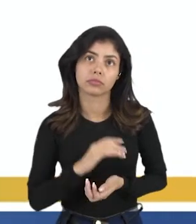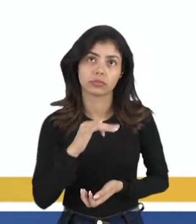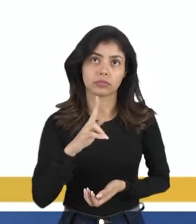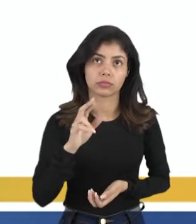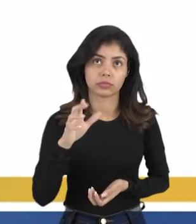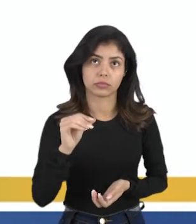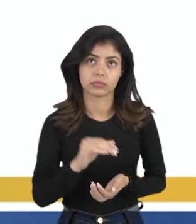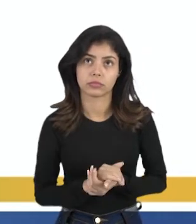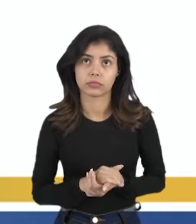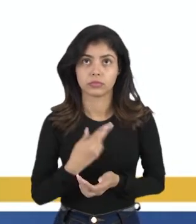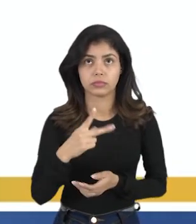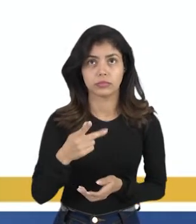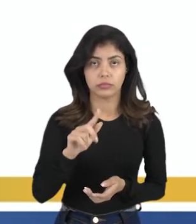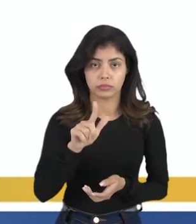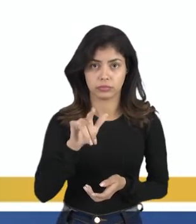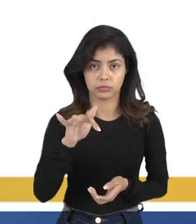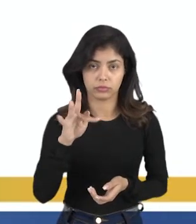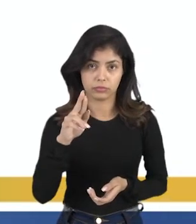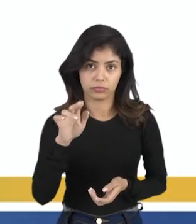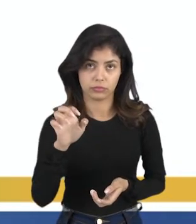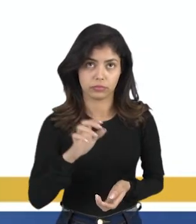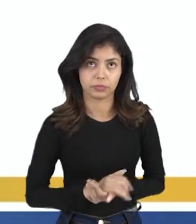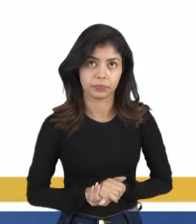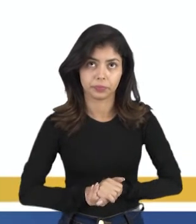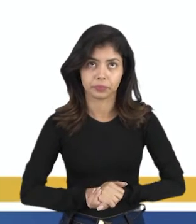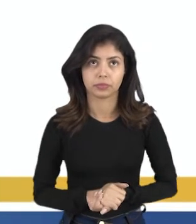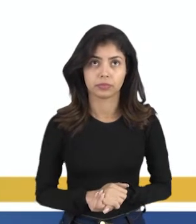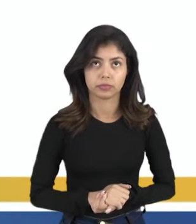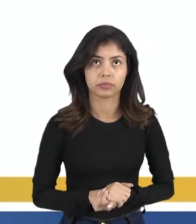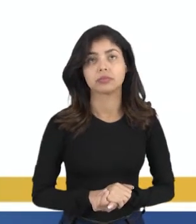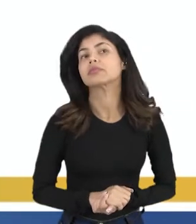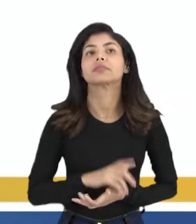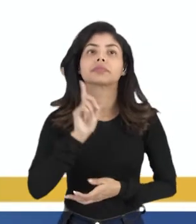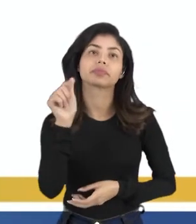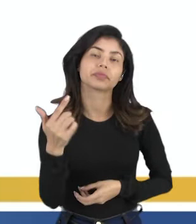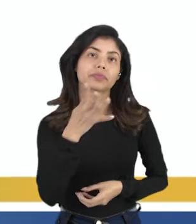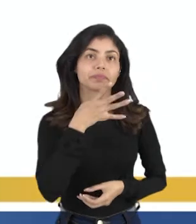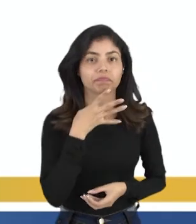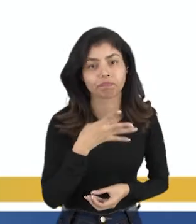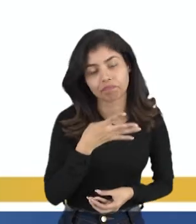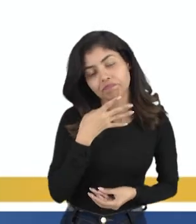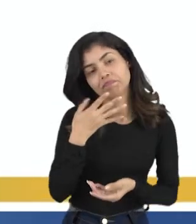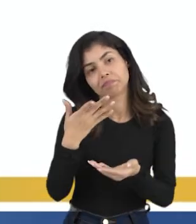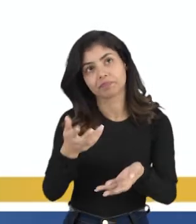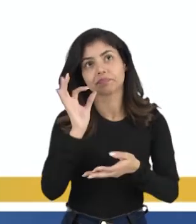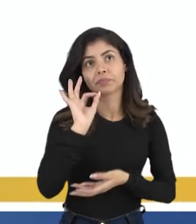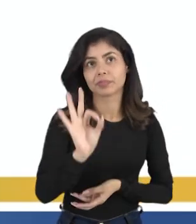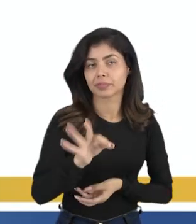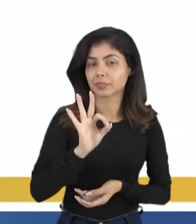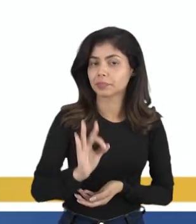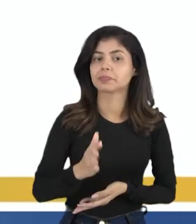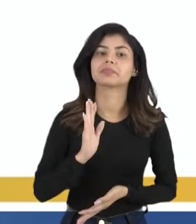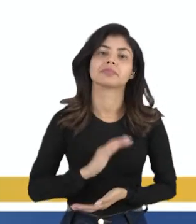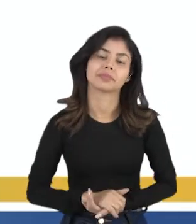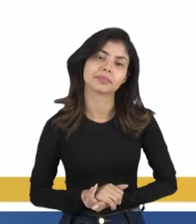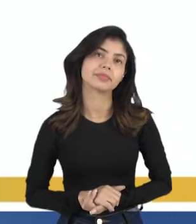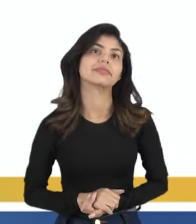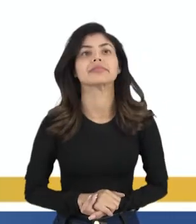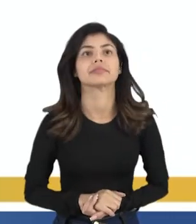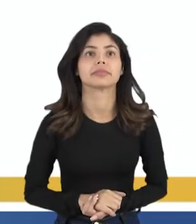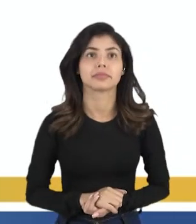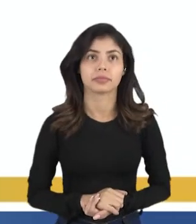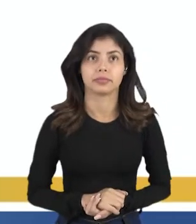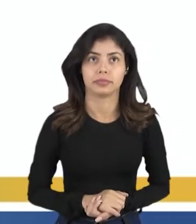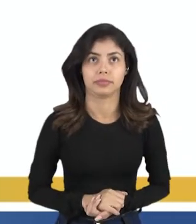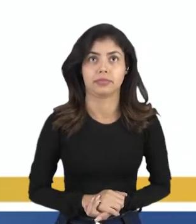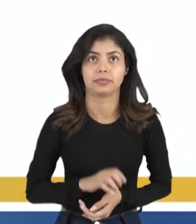foi imortalizada pela revista Life. A próxima fotografia, com certeza você já